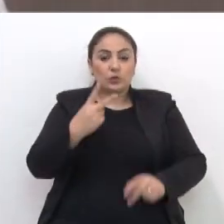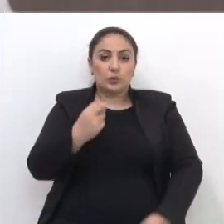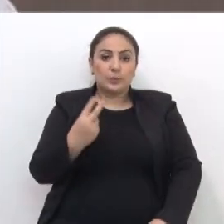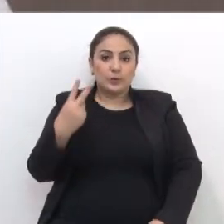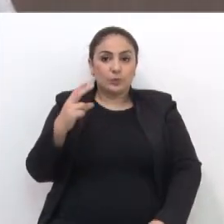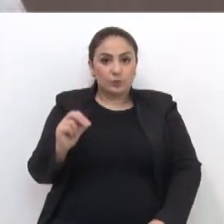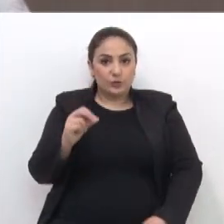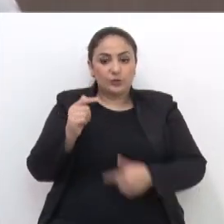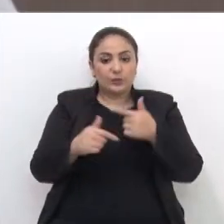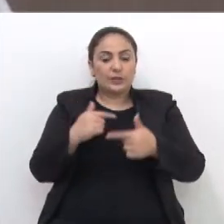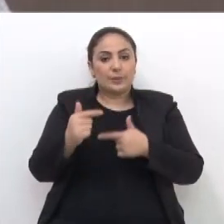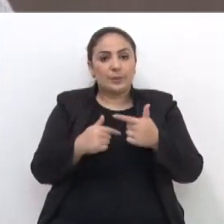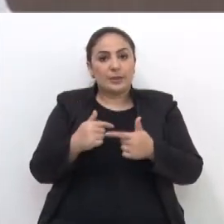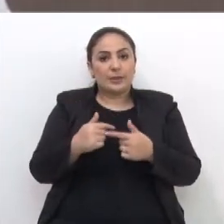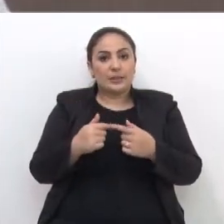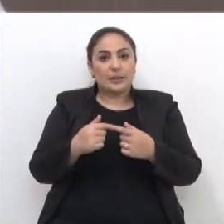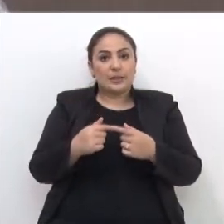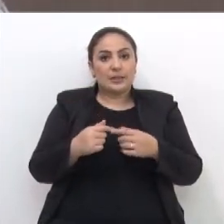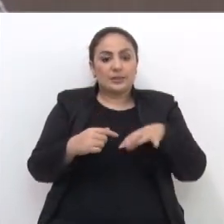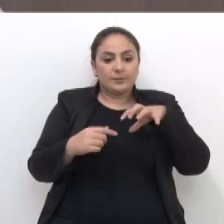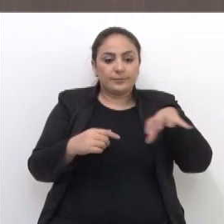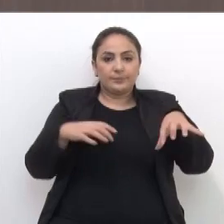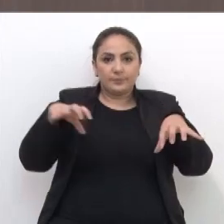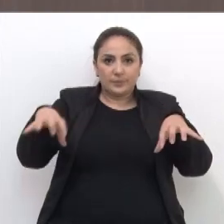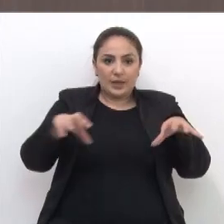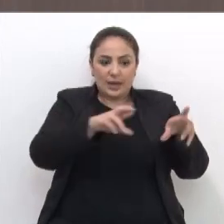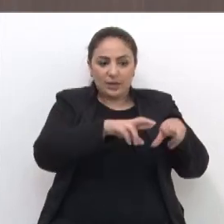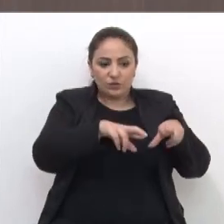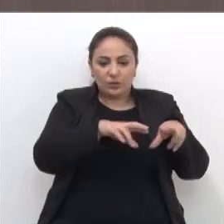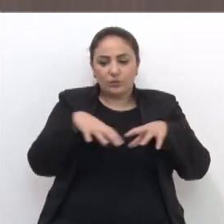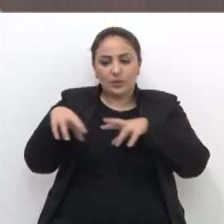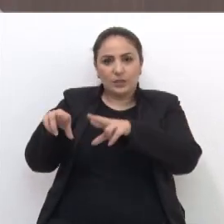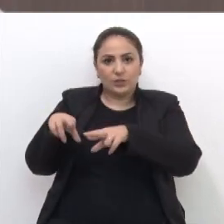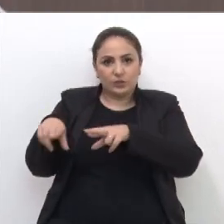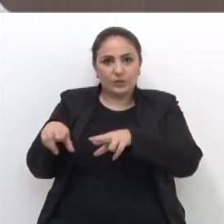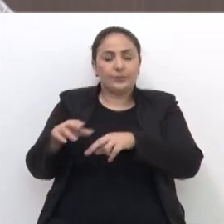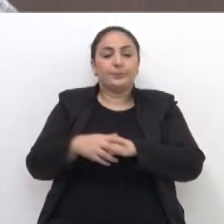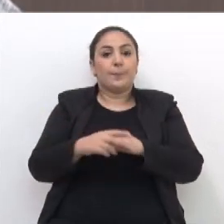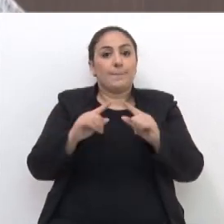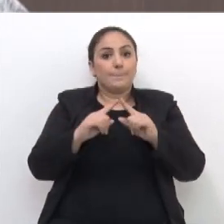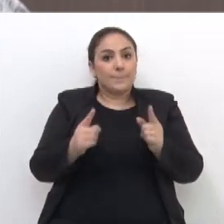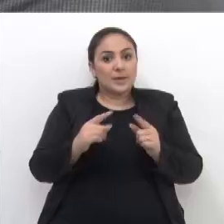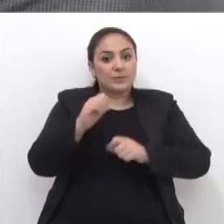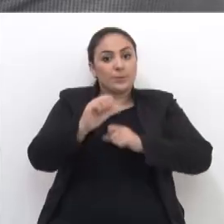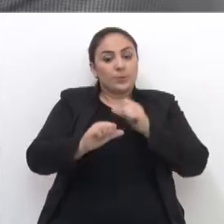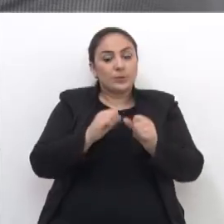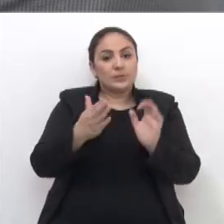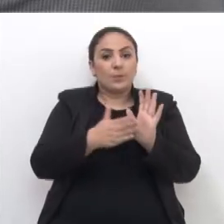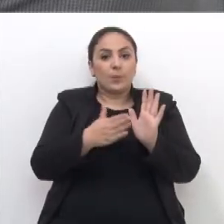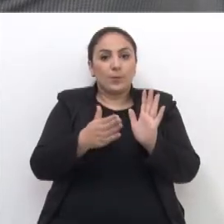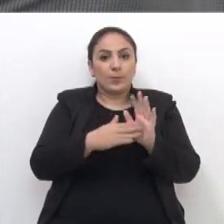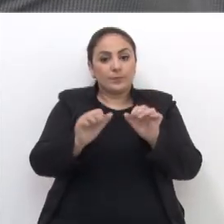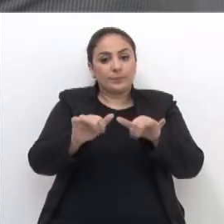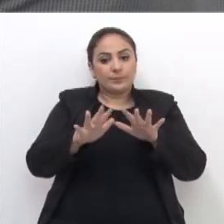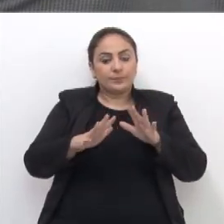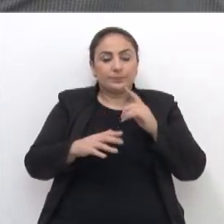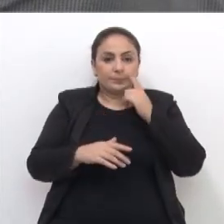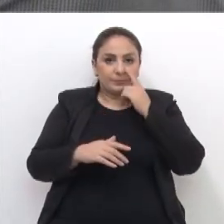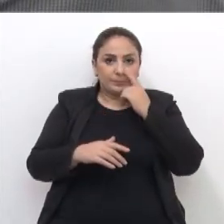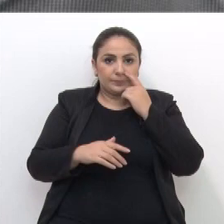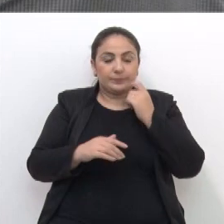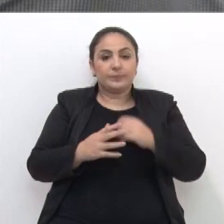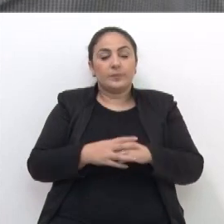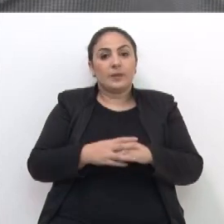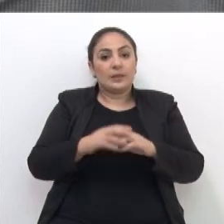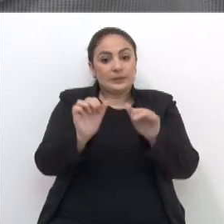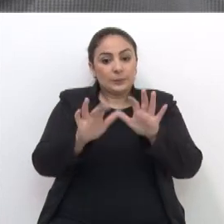Rosa parabenizou todos os envolvidos, mas lamentou a pequena participação popular. Com quase 150